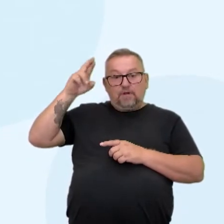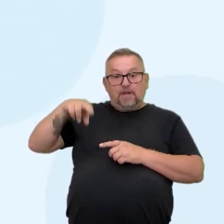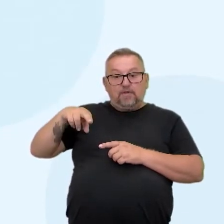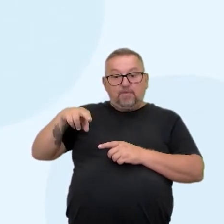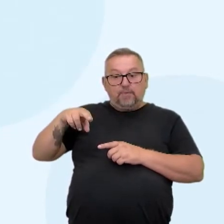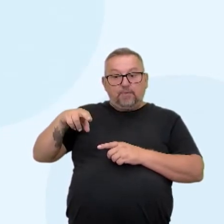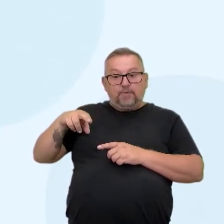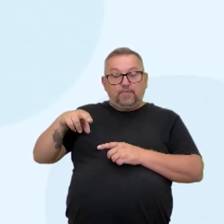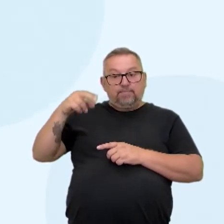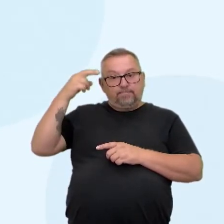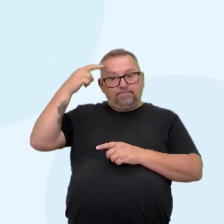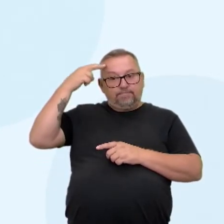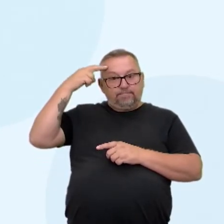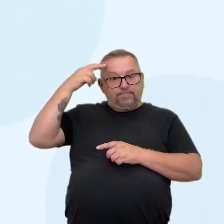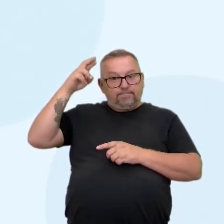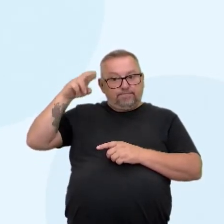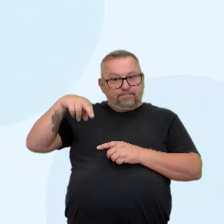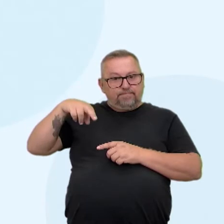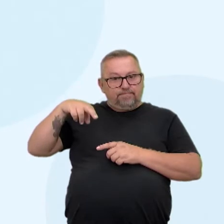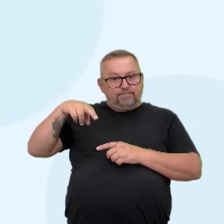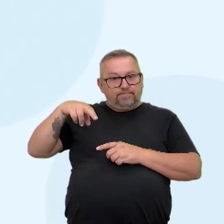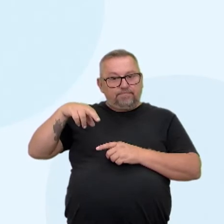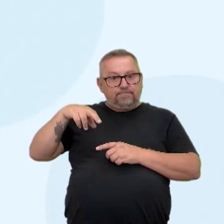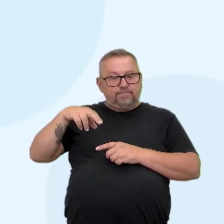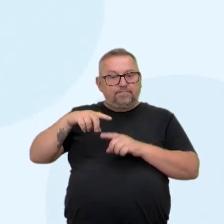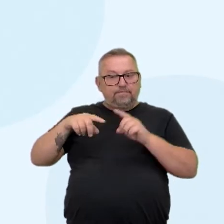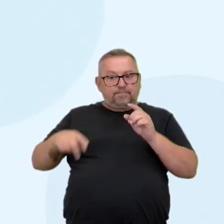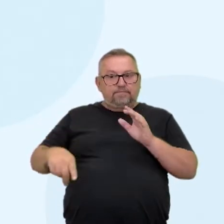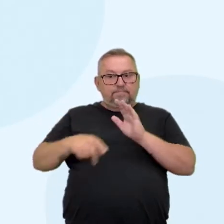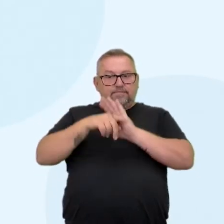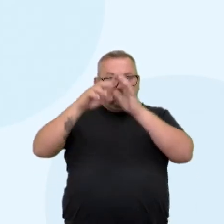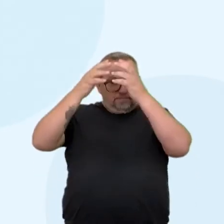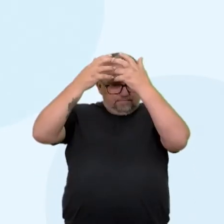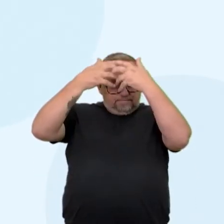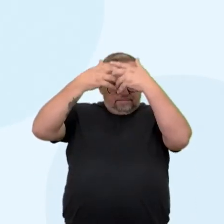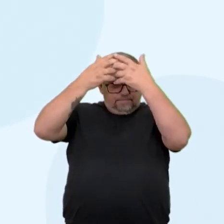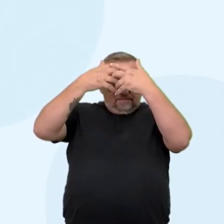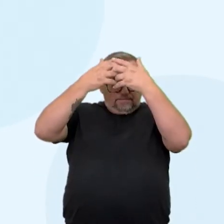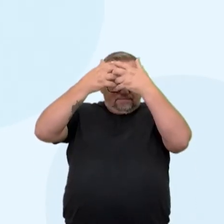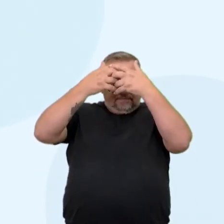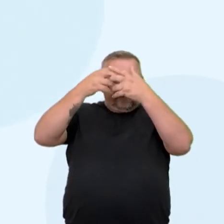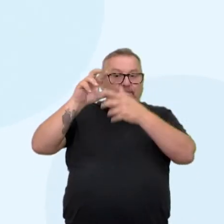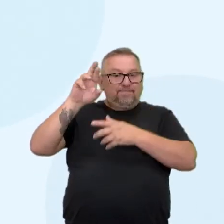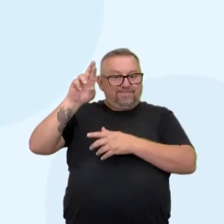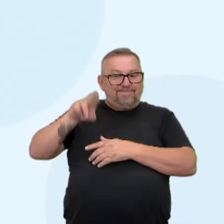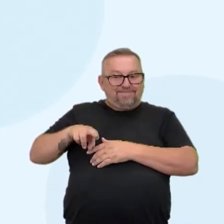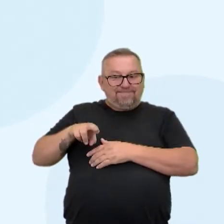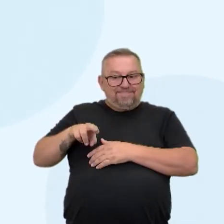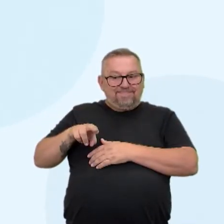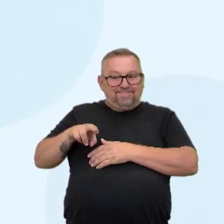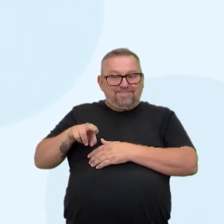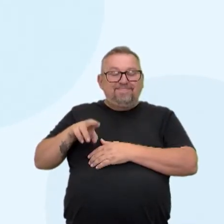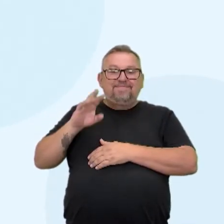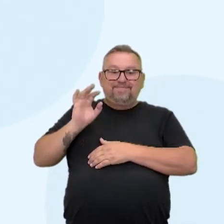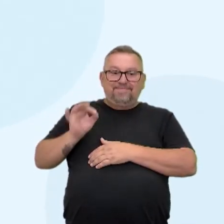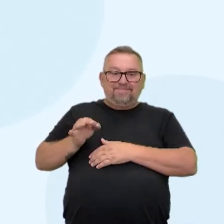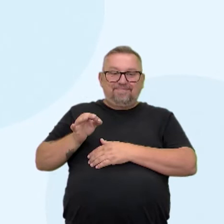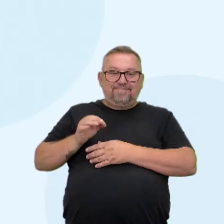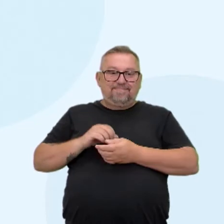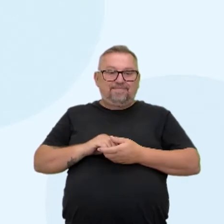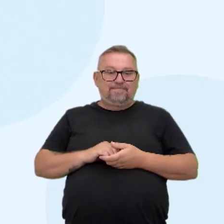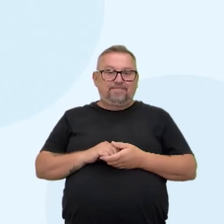racionalismo a gente já viu aí é um termo que vem derivado da palavra razão tá certo